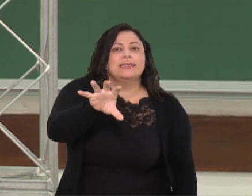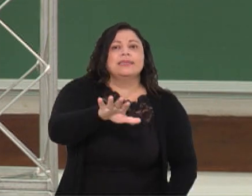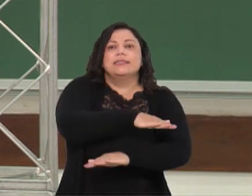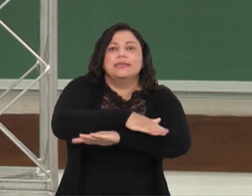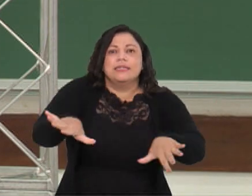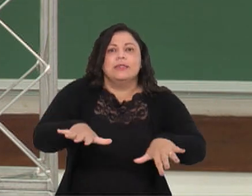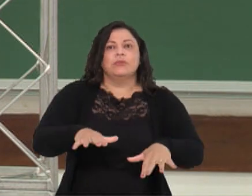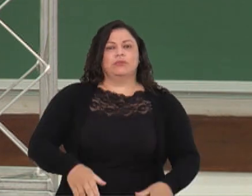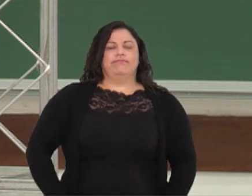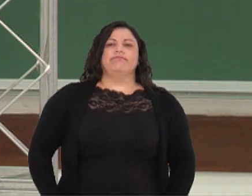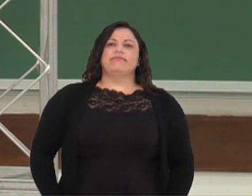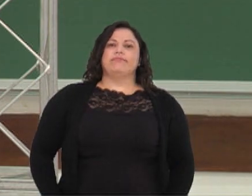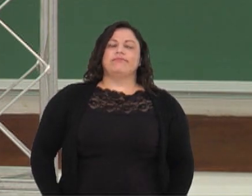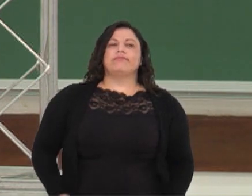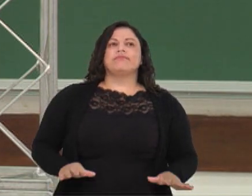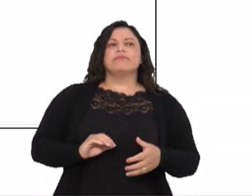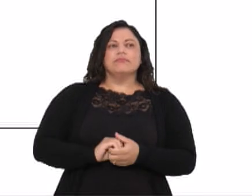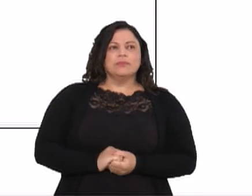pronto.